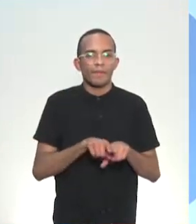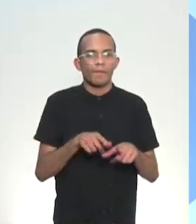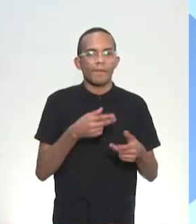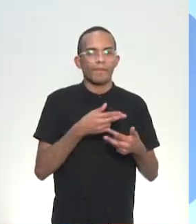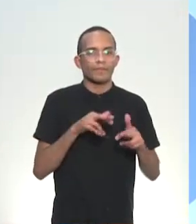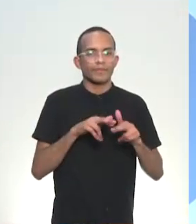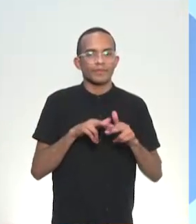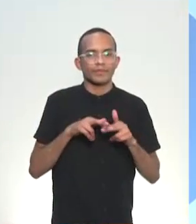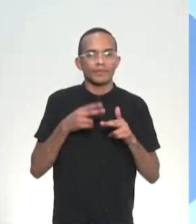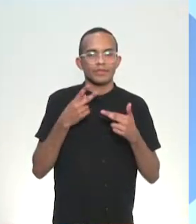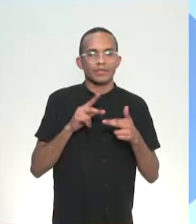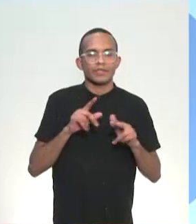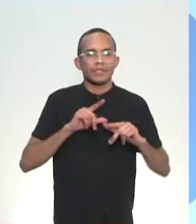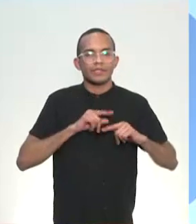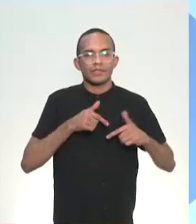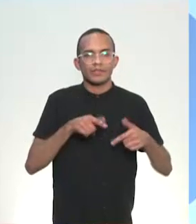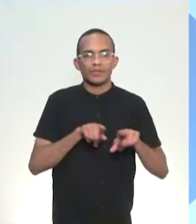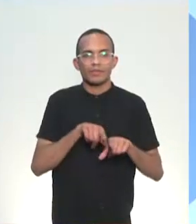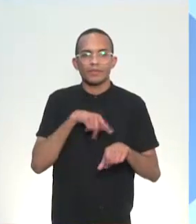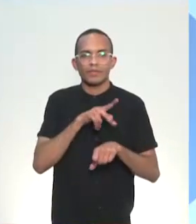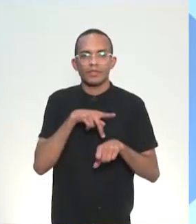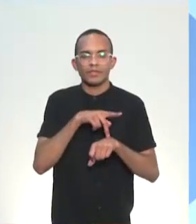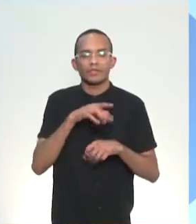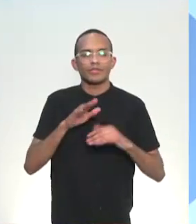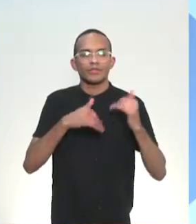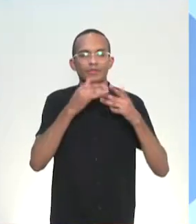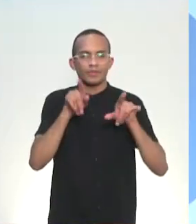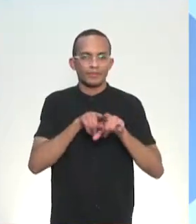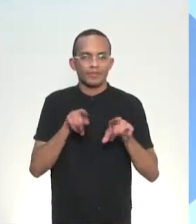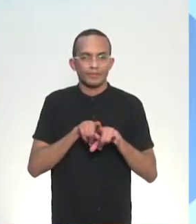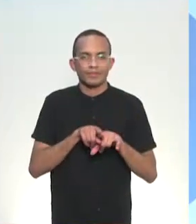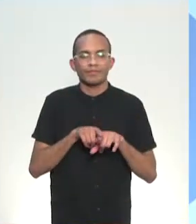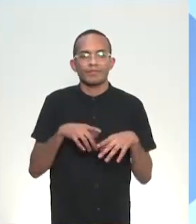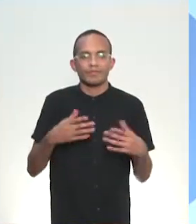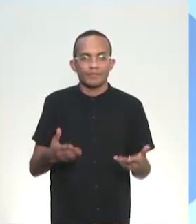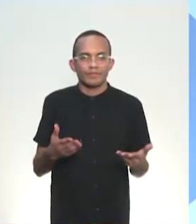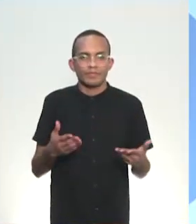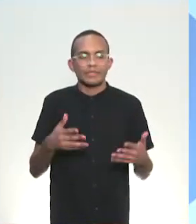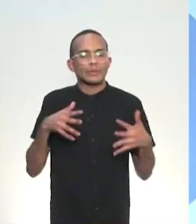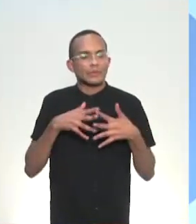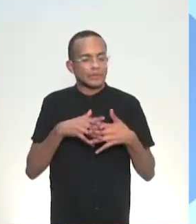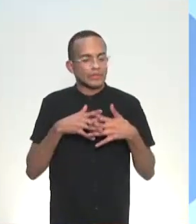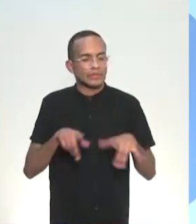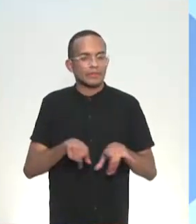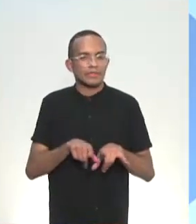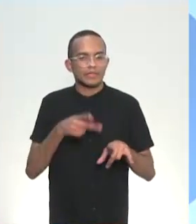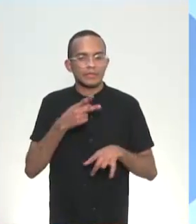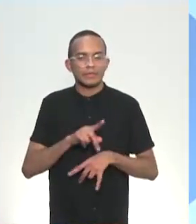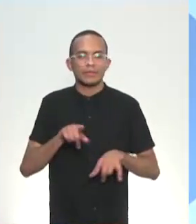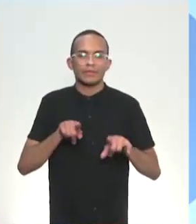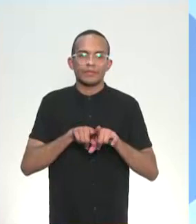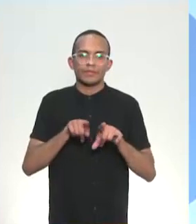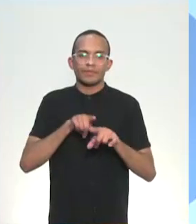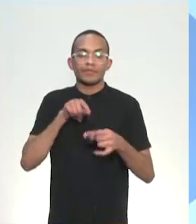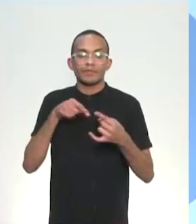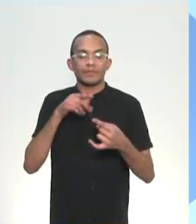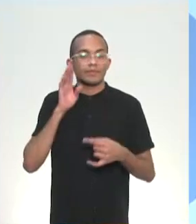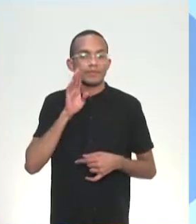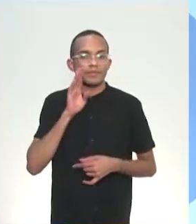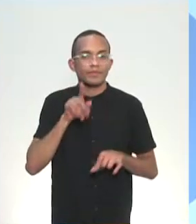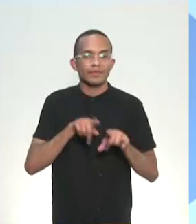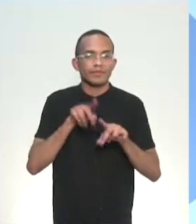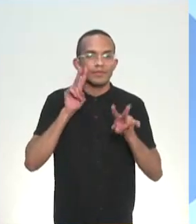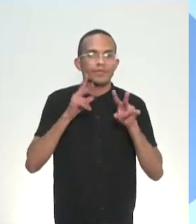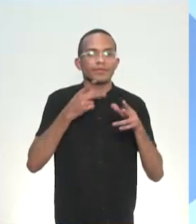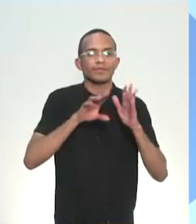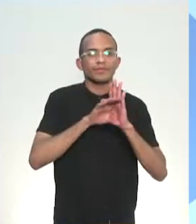vezes, por consequência das ações dos países desenvolvidos propriamente. Então, é bem complicada, mas é legal a gente ver